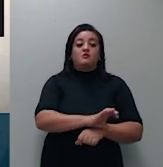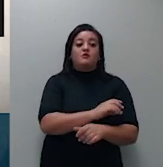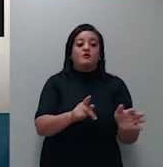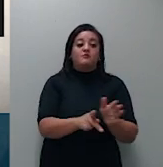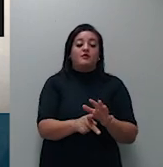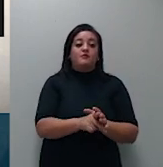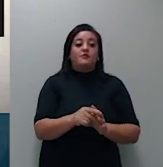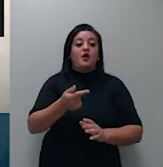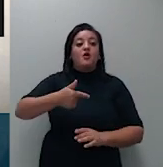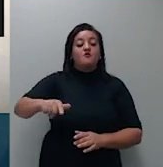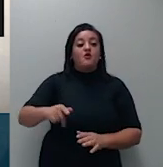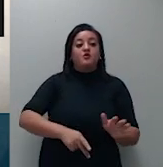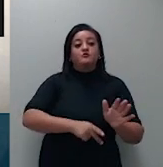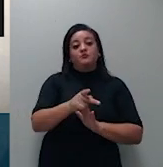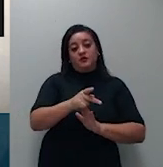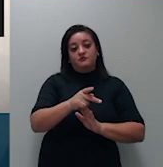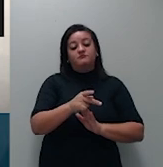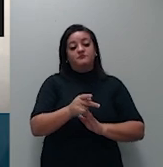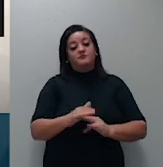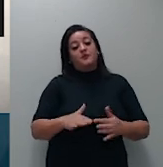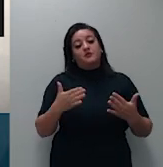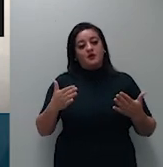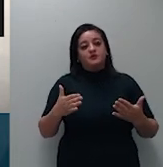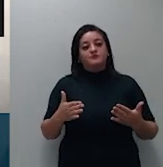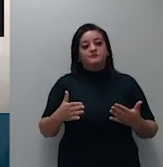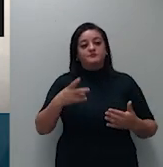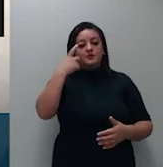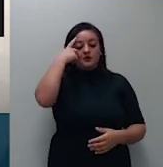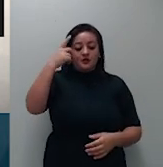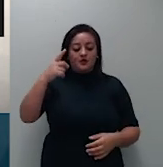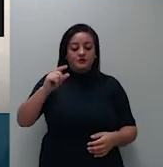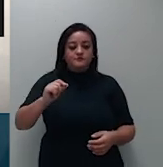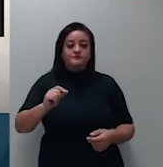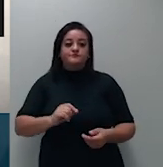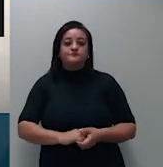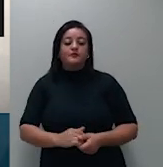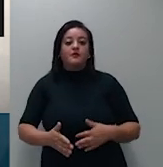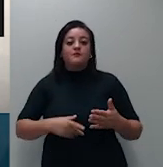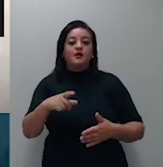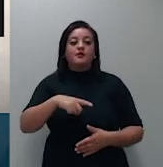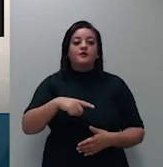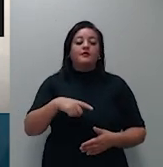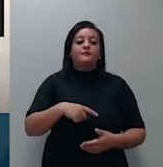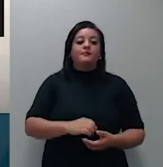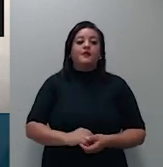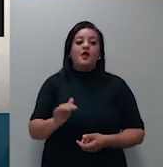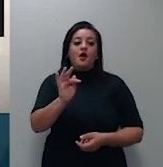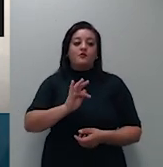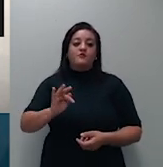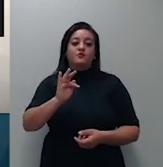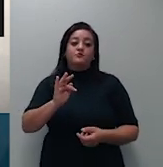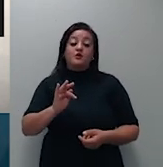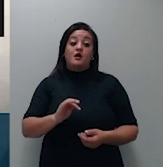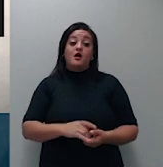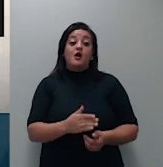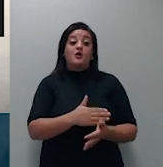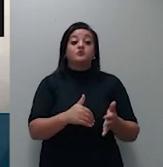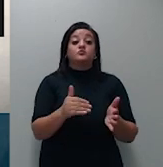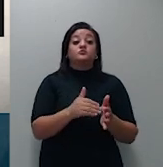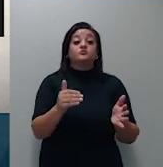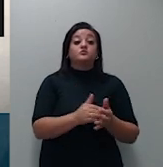crédito fora do concreto Então essa ideia de que embora ele postou a faculdade